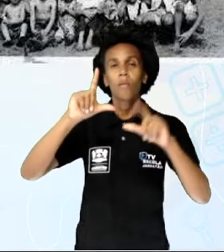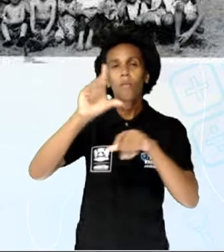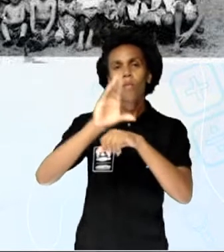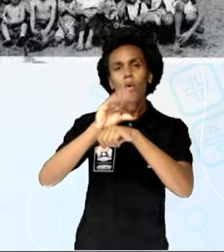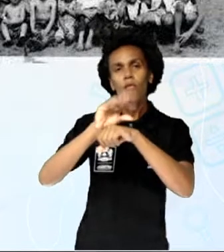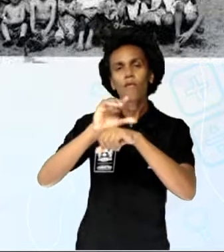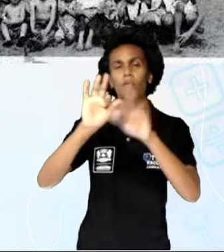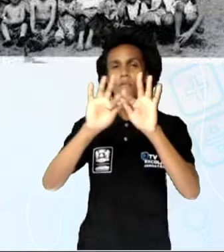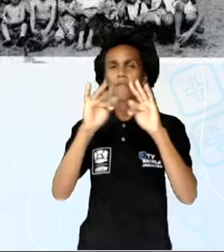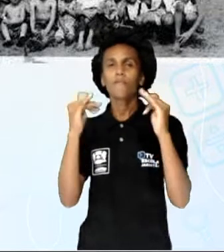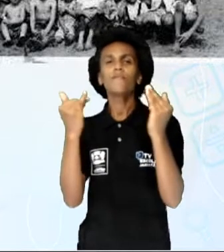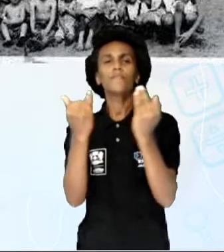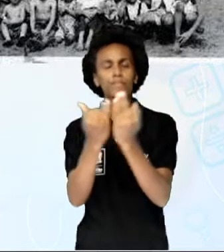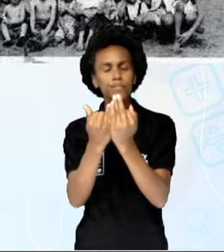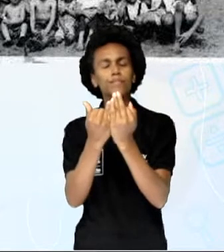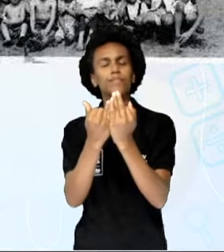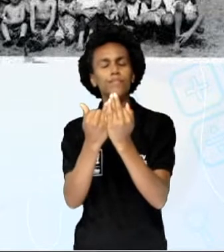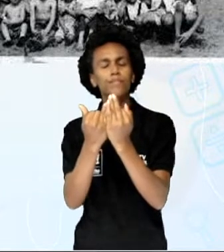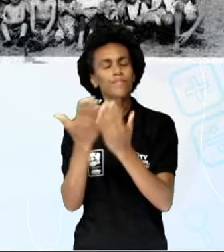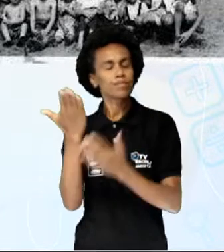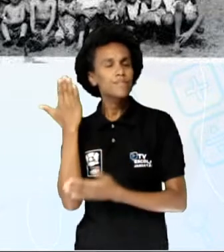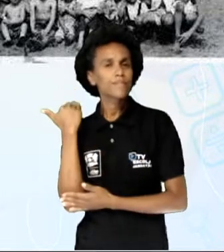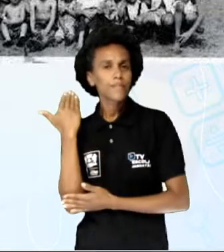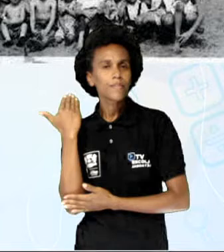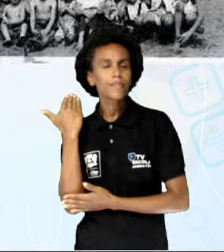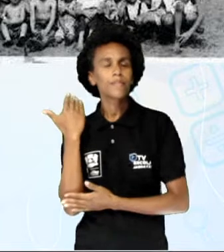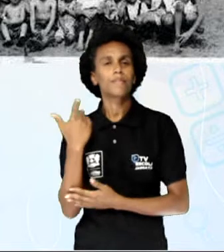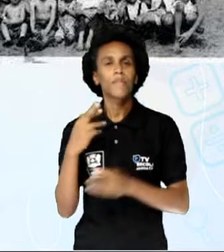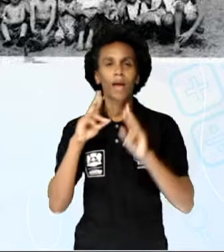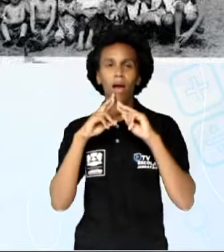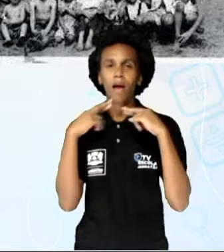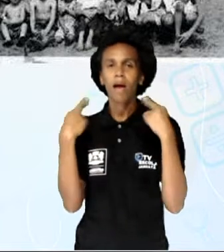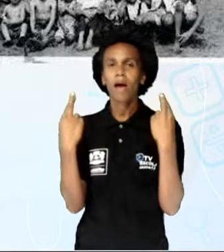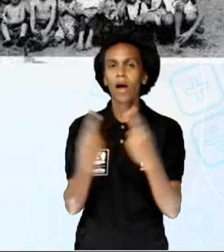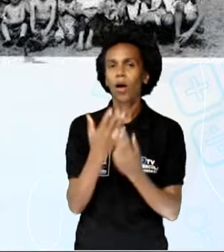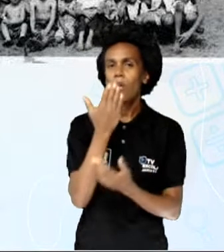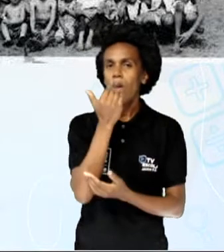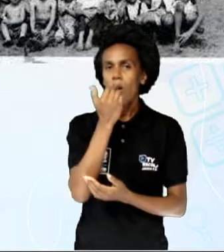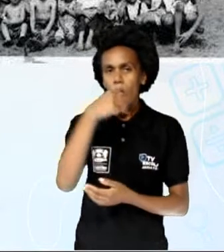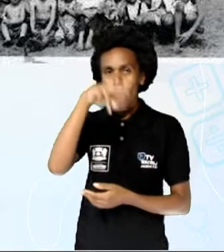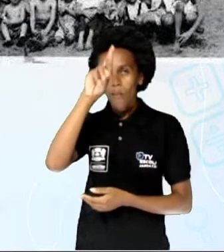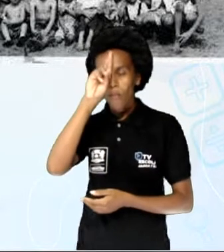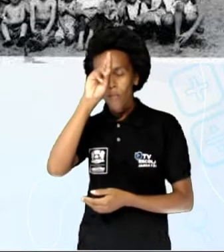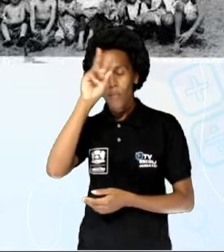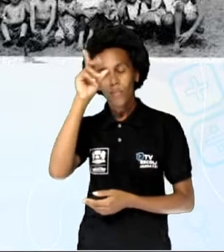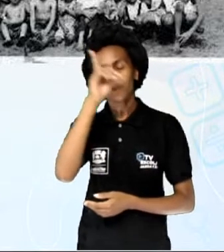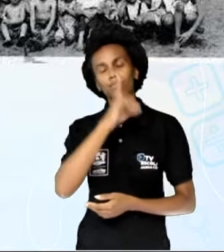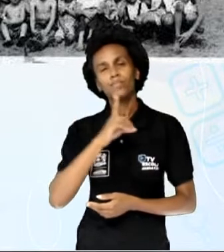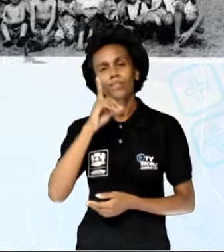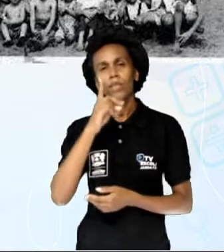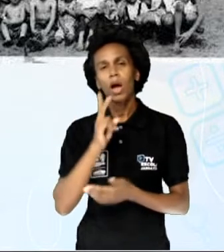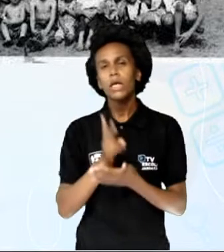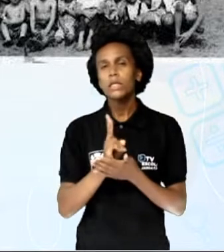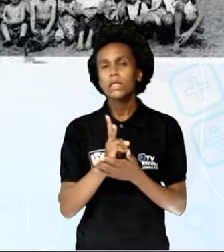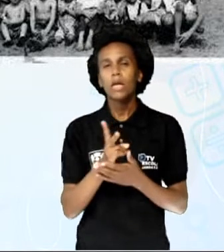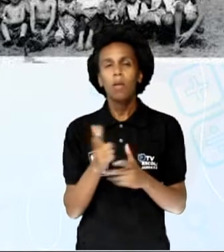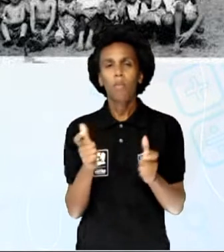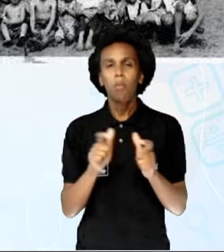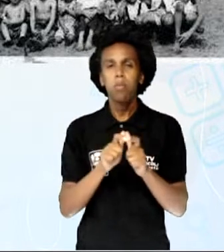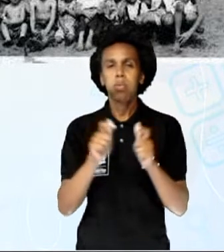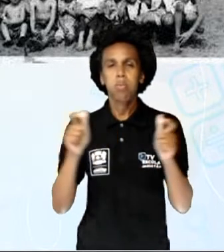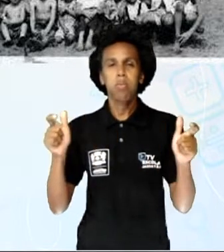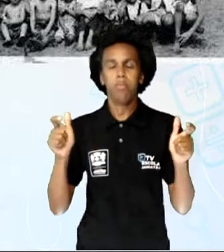época. Então a reunião, almoço de domingo, sempre cheio de pessoas. Vejam que naquele período ali o Brasil em torno